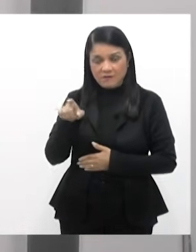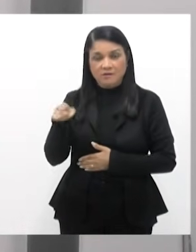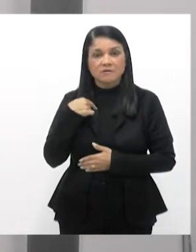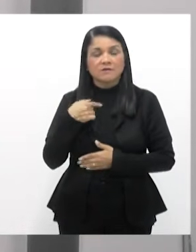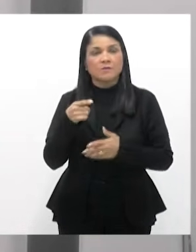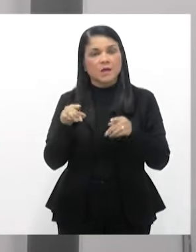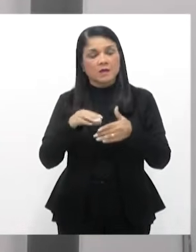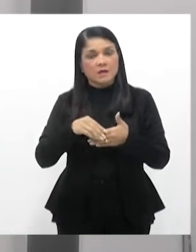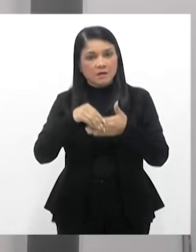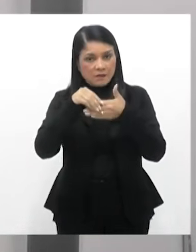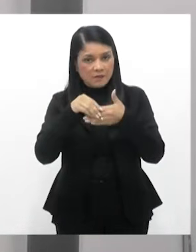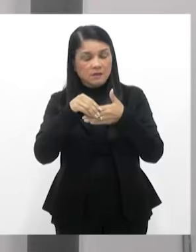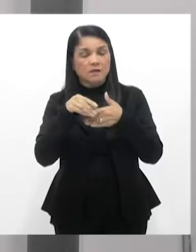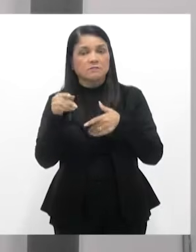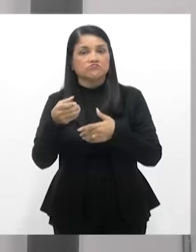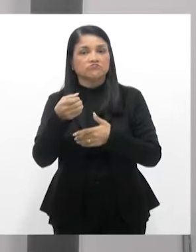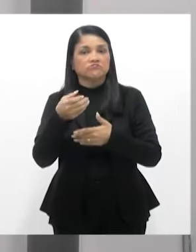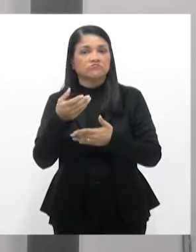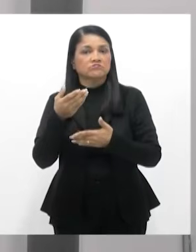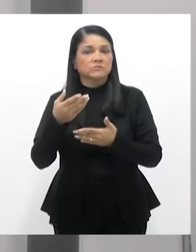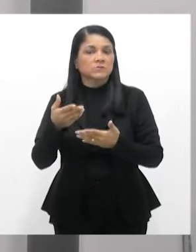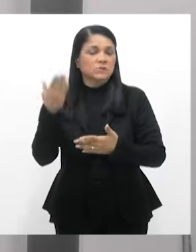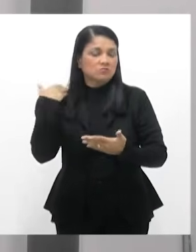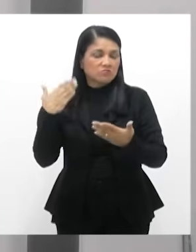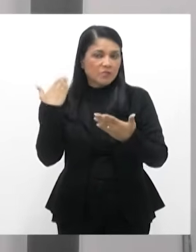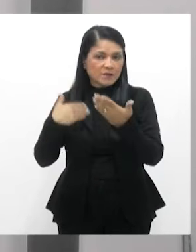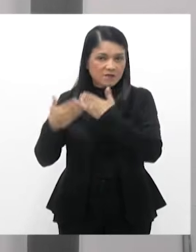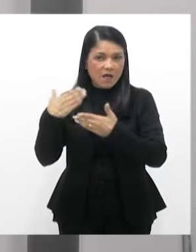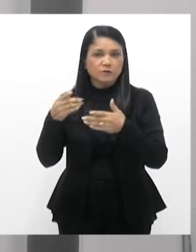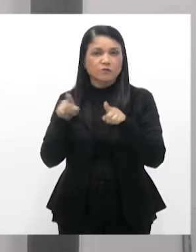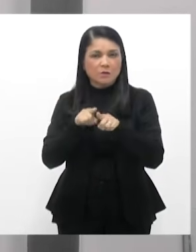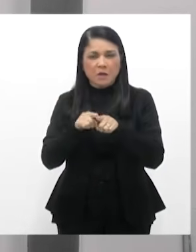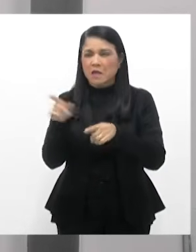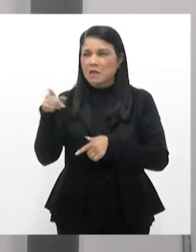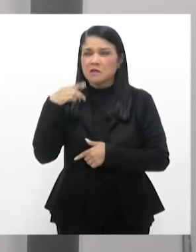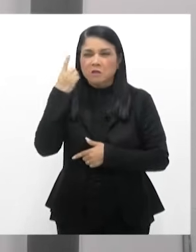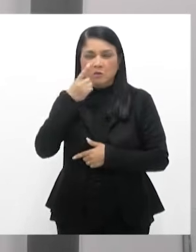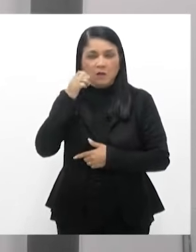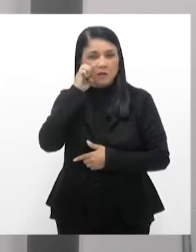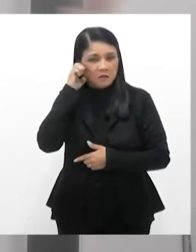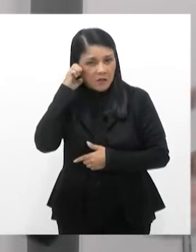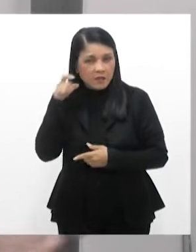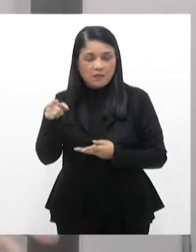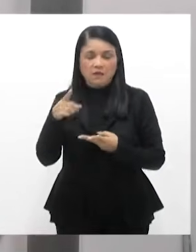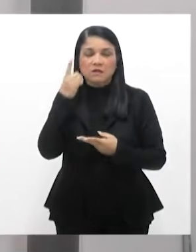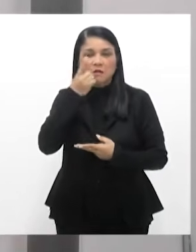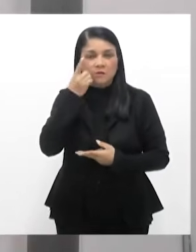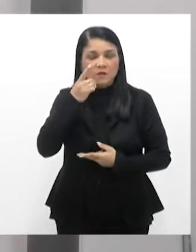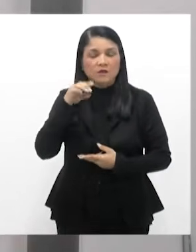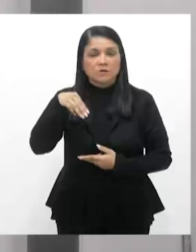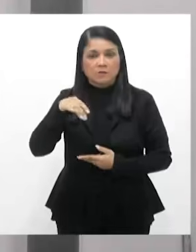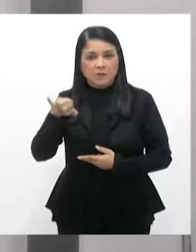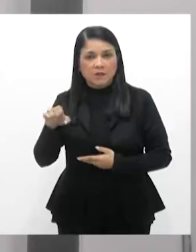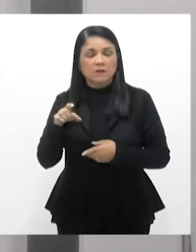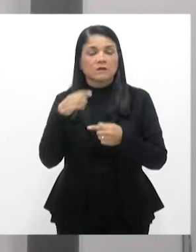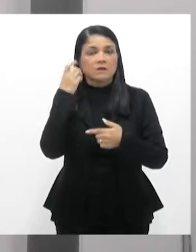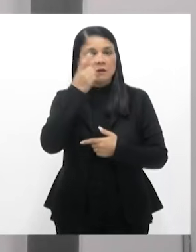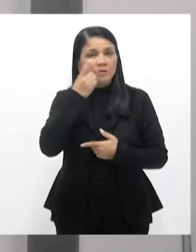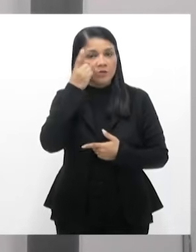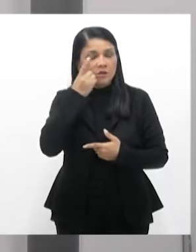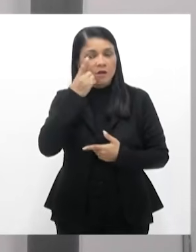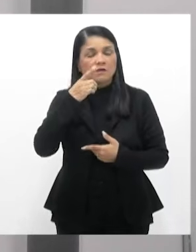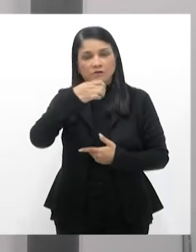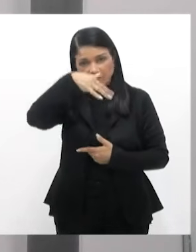legislatura passada, e outros deputados, salvo engano, a deputada Élica já foi líder, o deputado Mink foi líder, e o deputado Fred é líder do partido dele, o